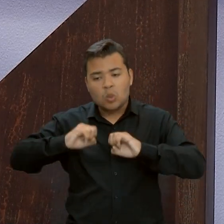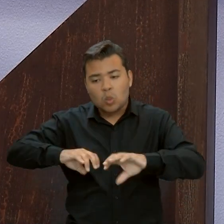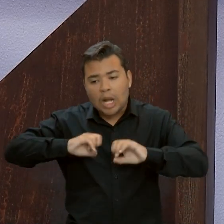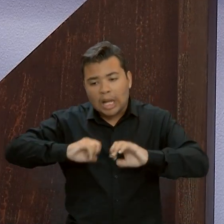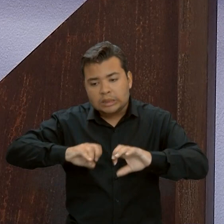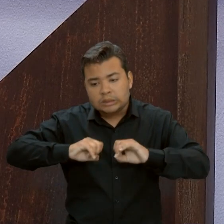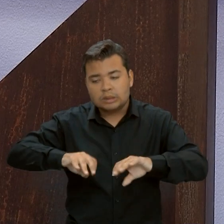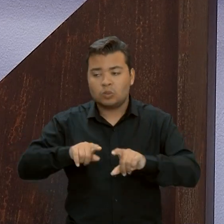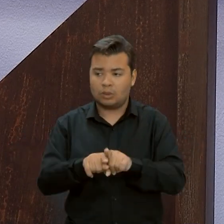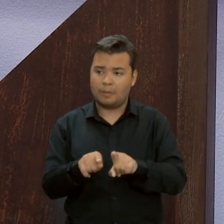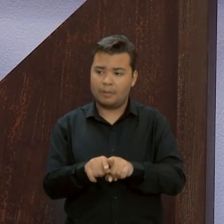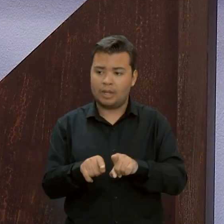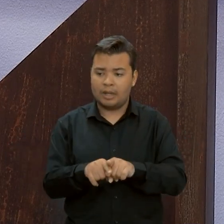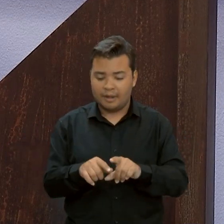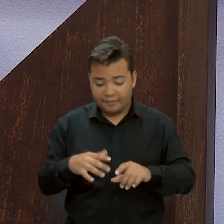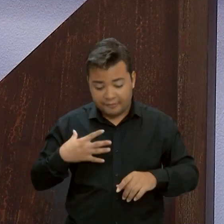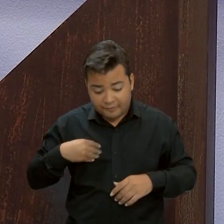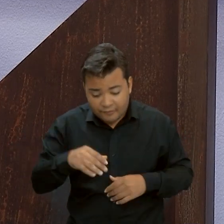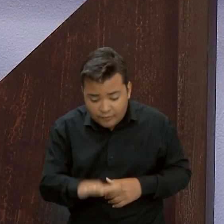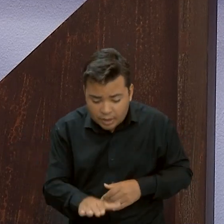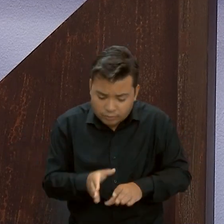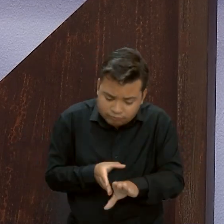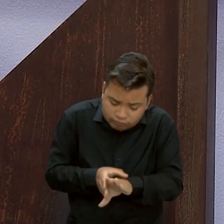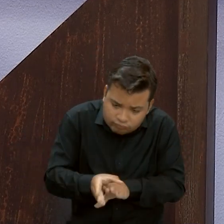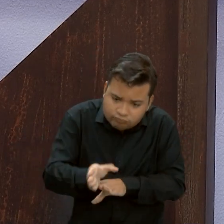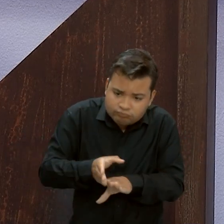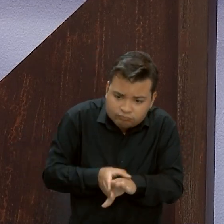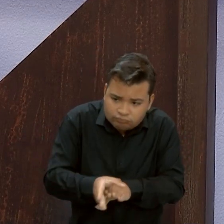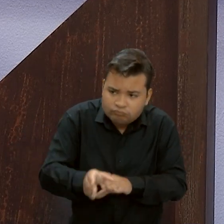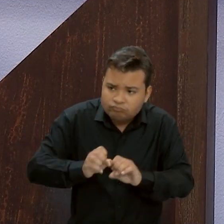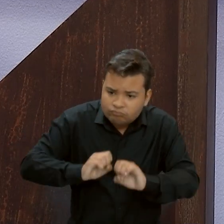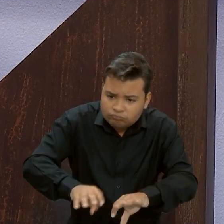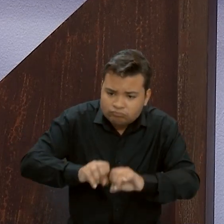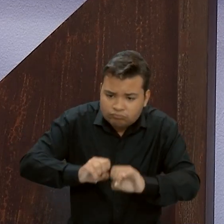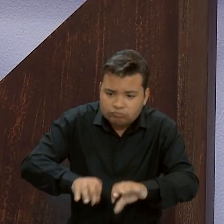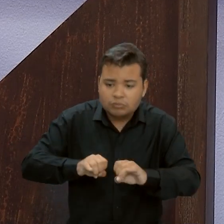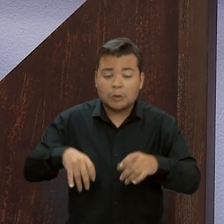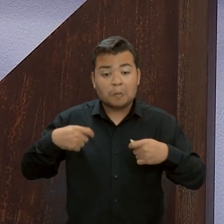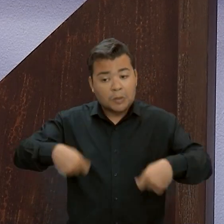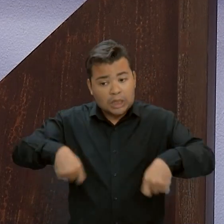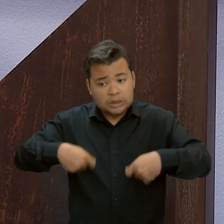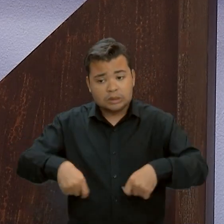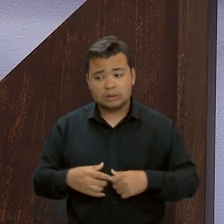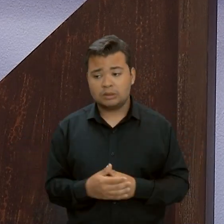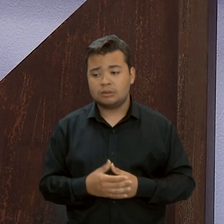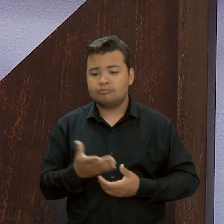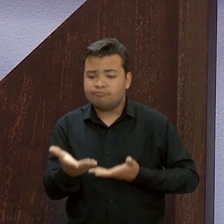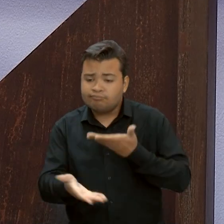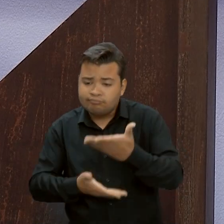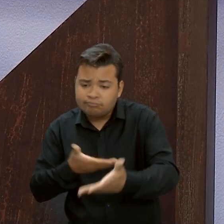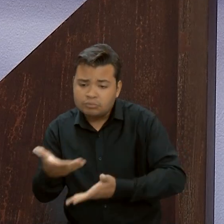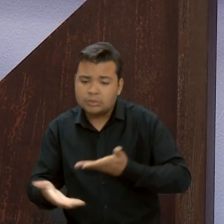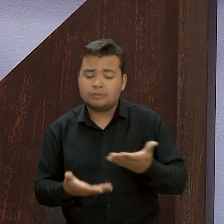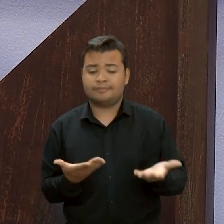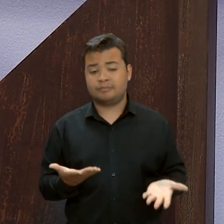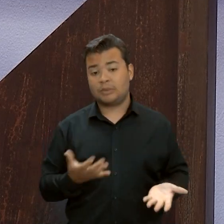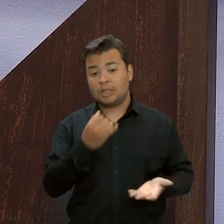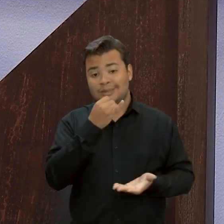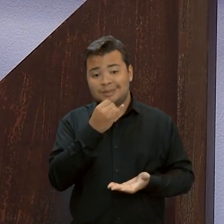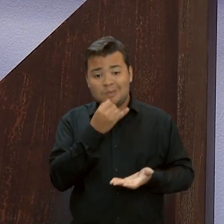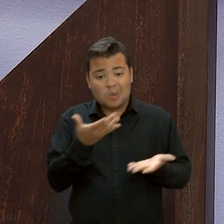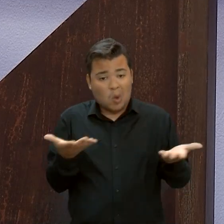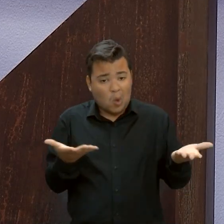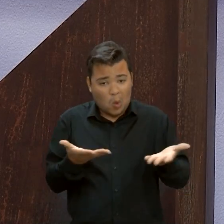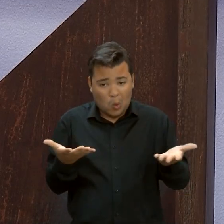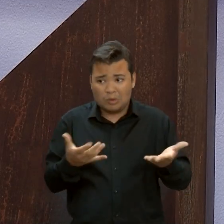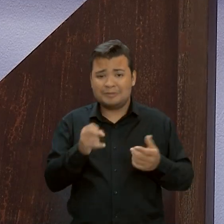né? Isso é muito importante, que hoje está muito falho. A gente vê que hoje muitos filhos tá sem a presença